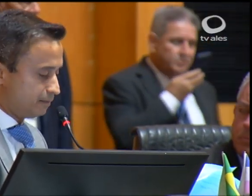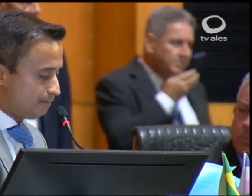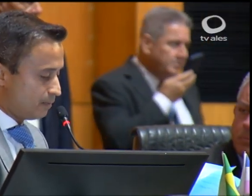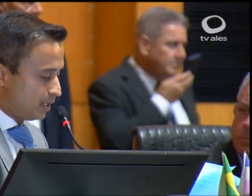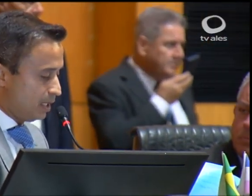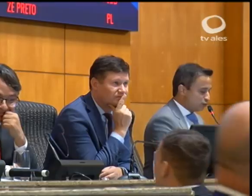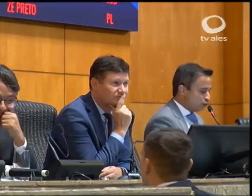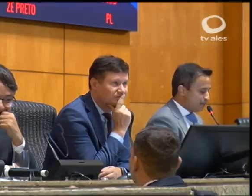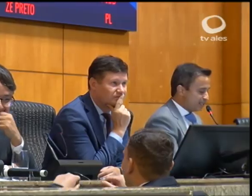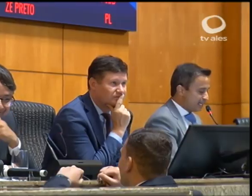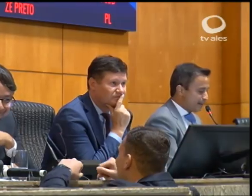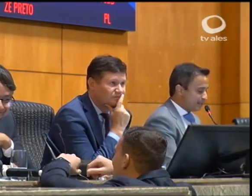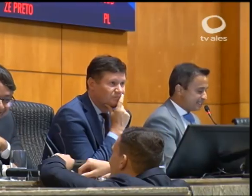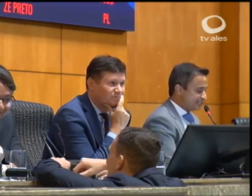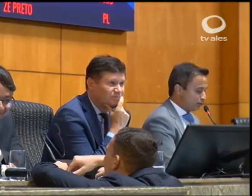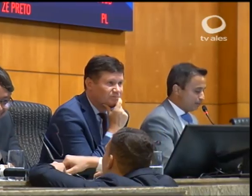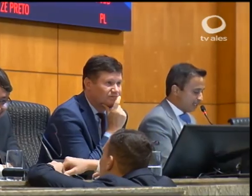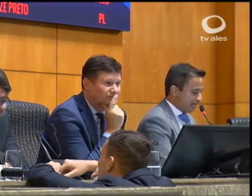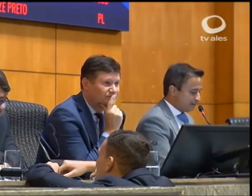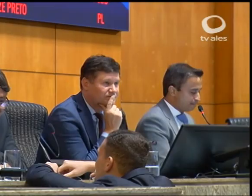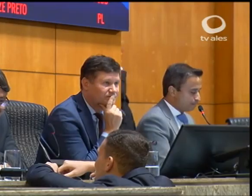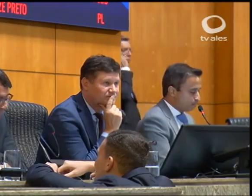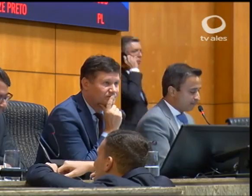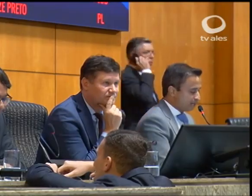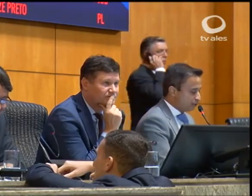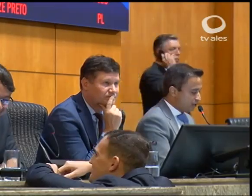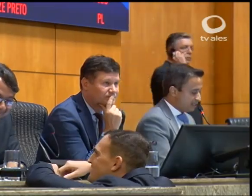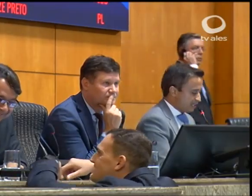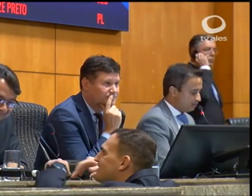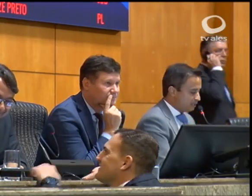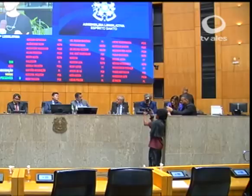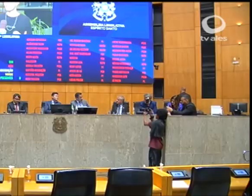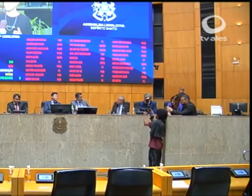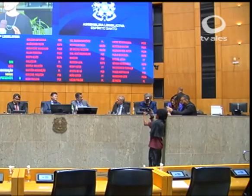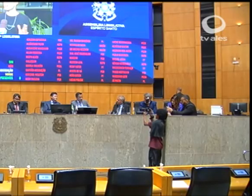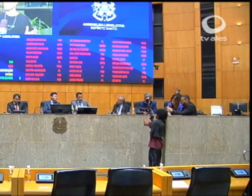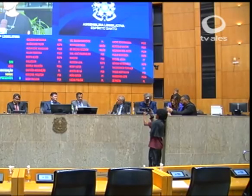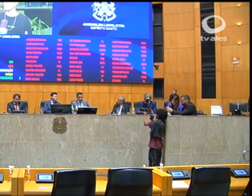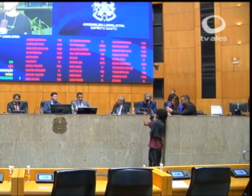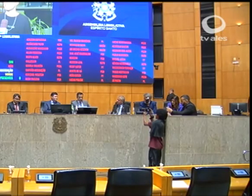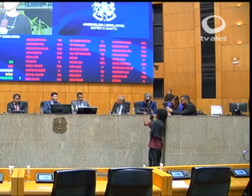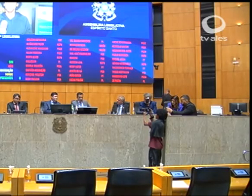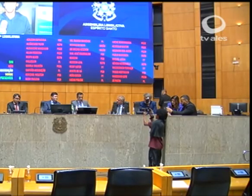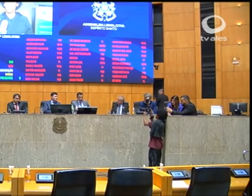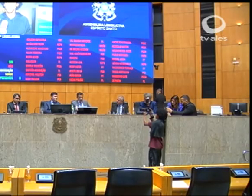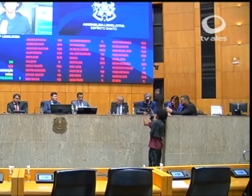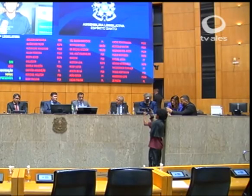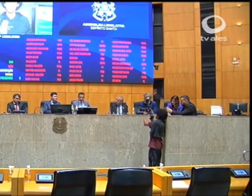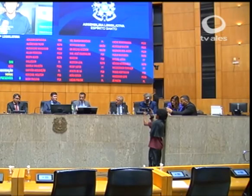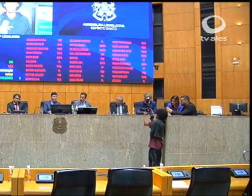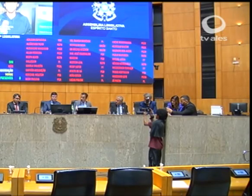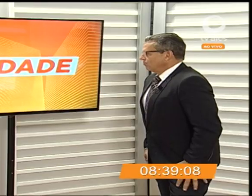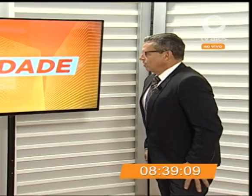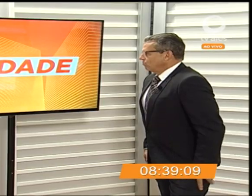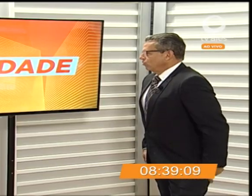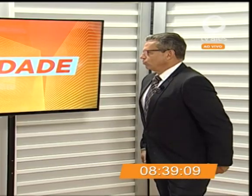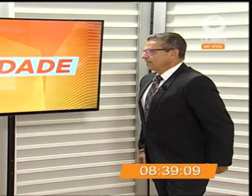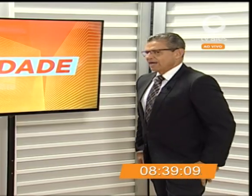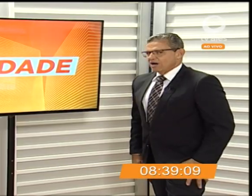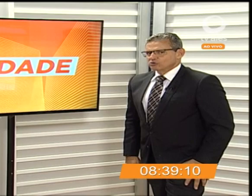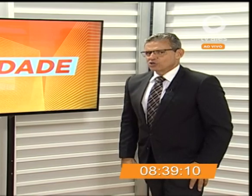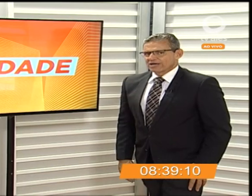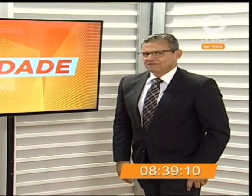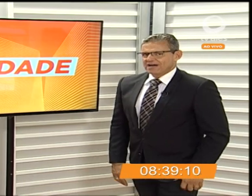houver manifestação nesse sentido pela maioria absoluta dos deputados, ou seja, 16 votos.